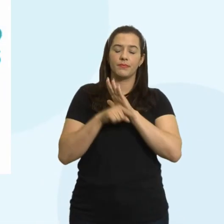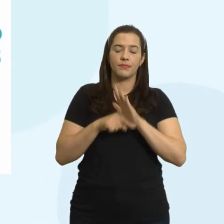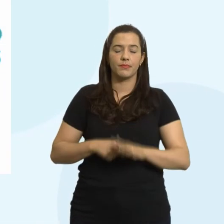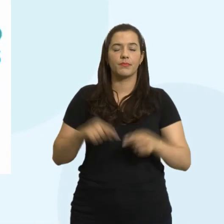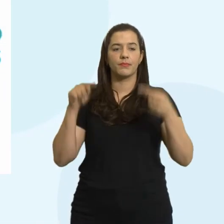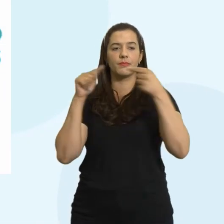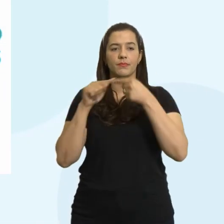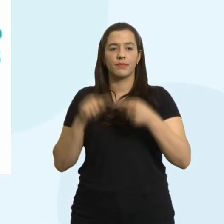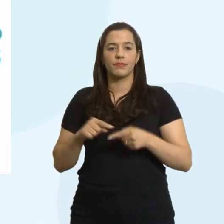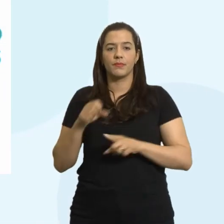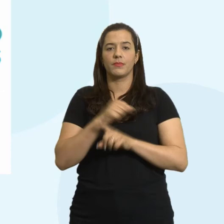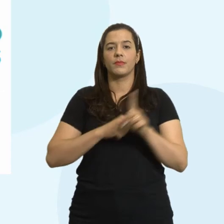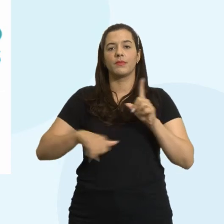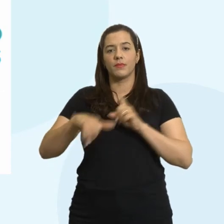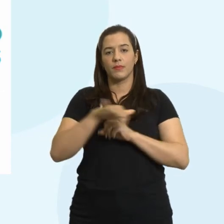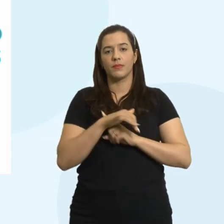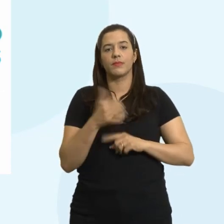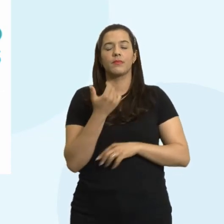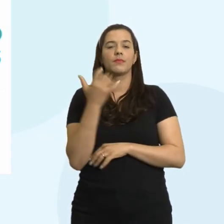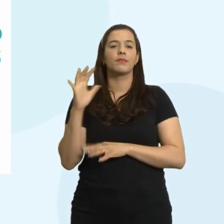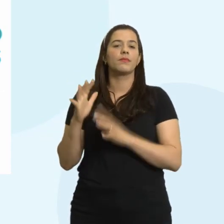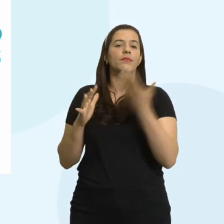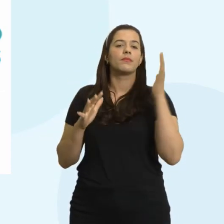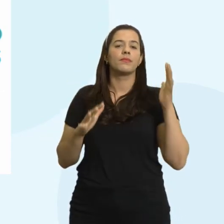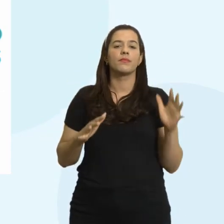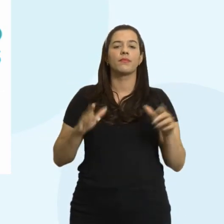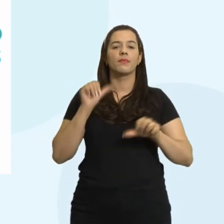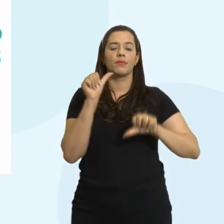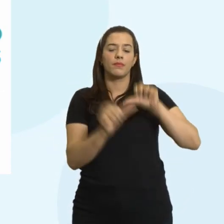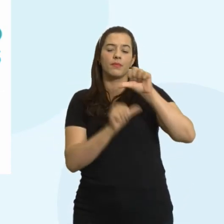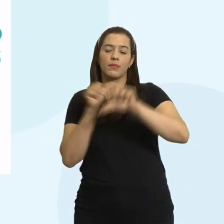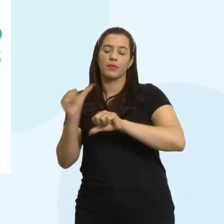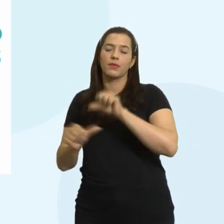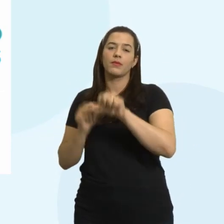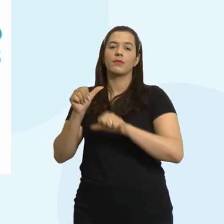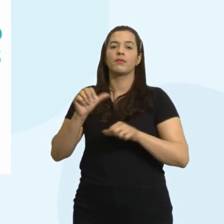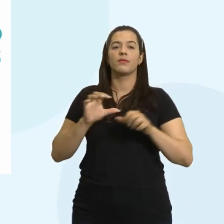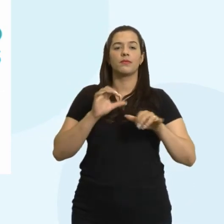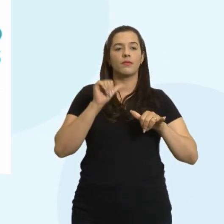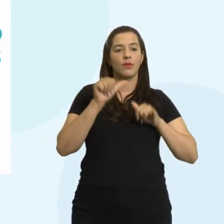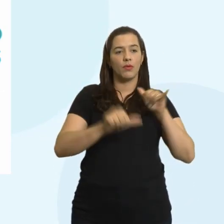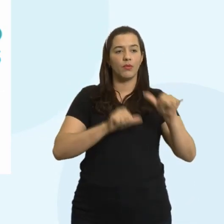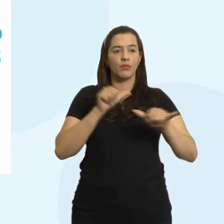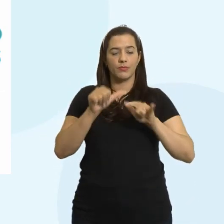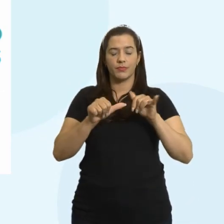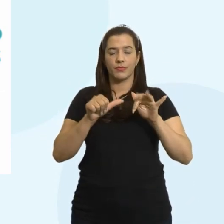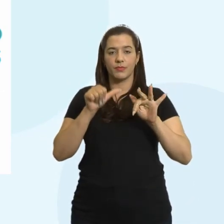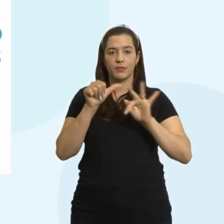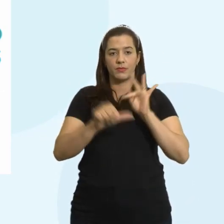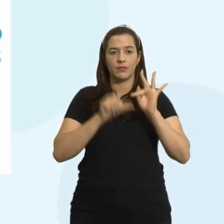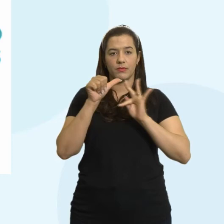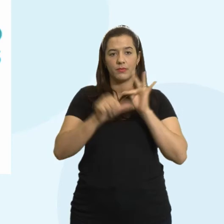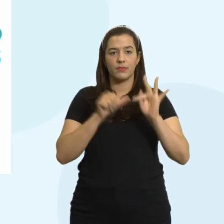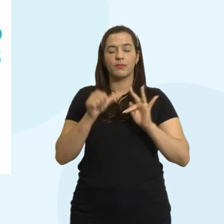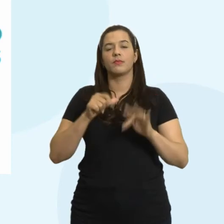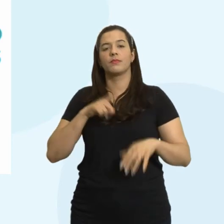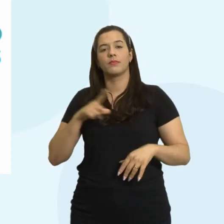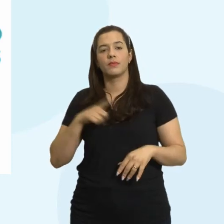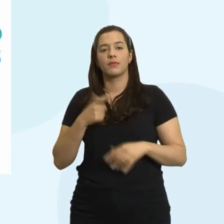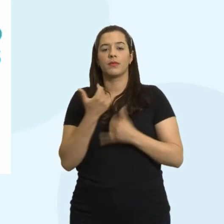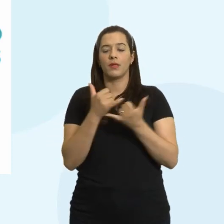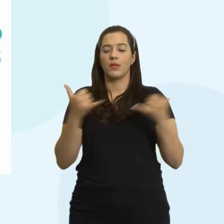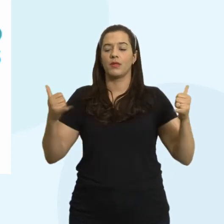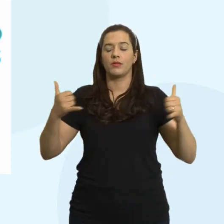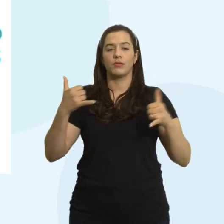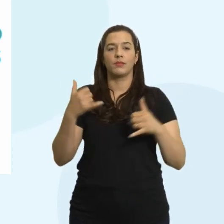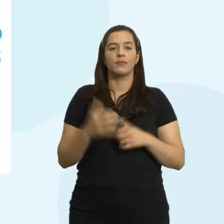implicações sociais e ambientais das transformações químicas que ocorrem com o envolvimento da energia elétrica. Bom, para